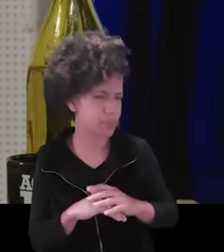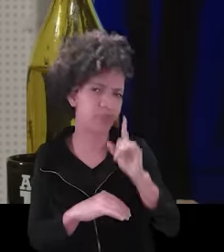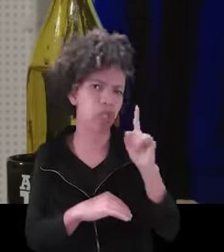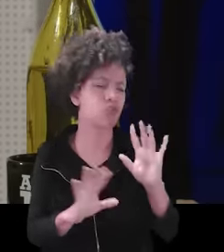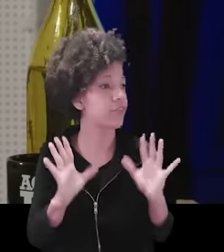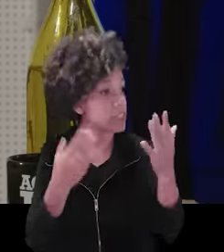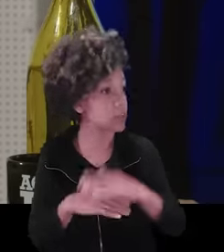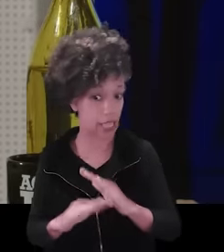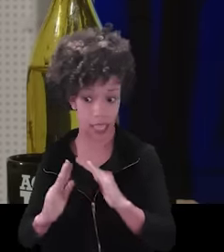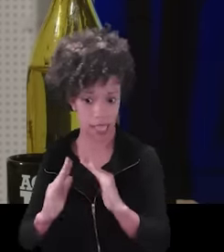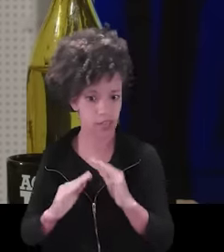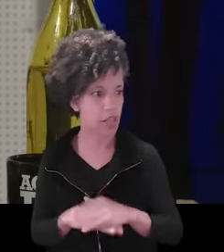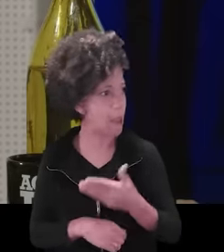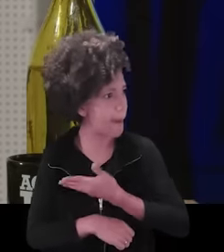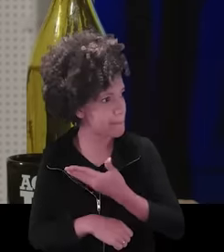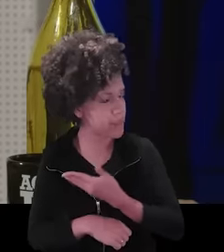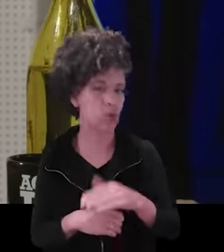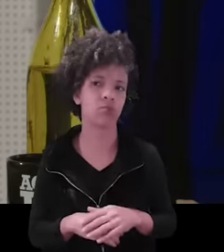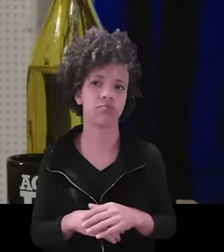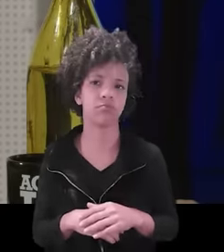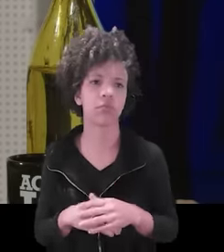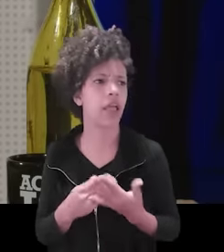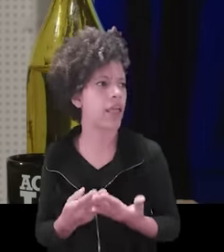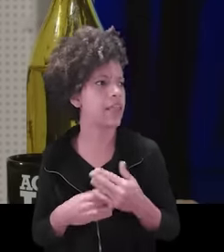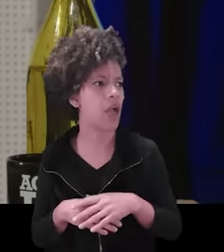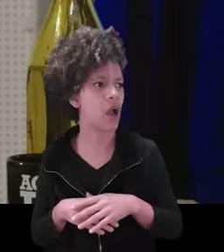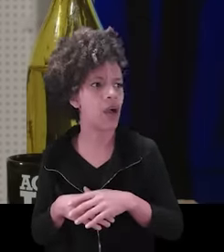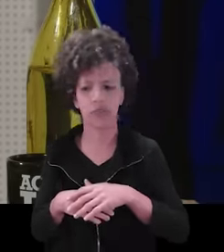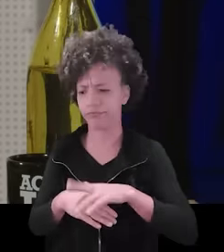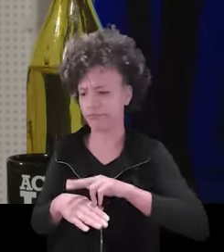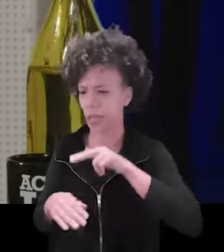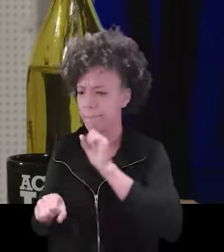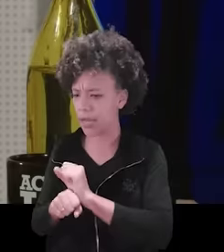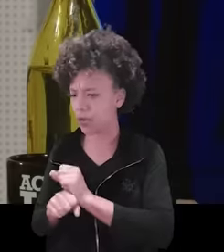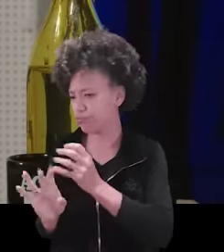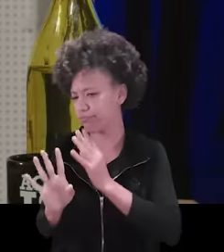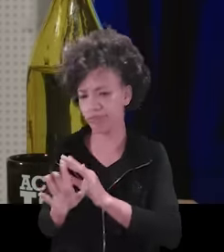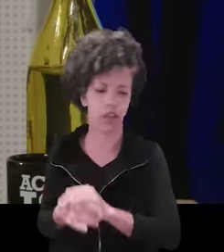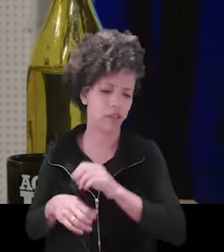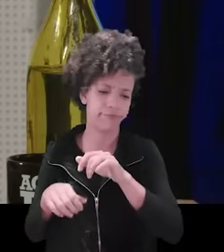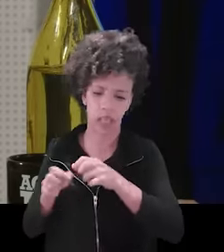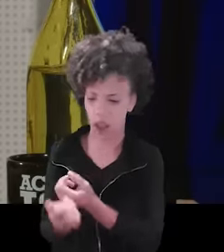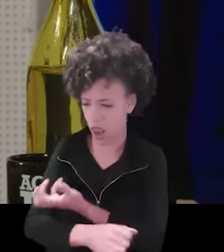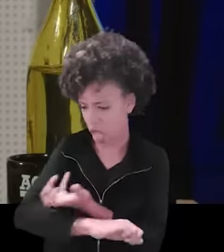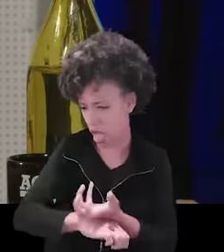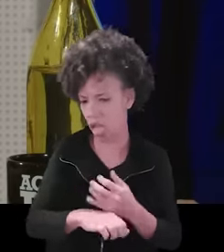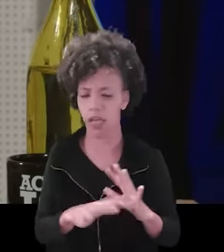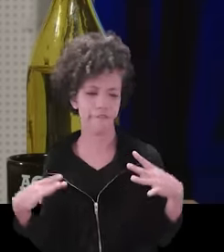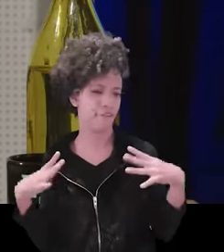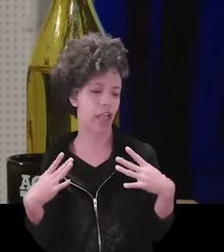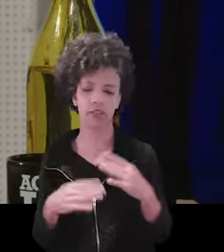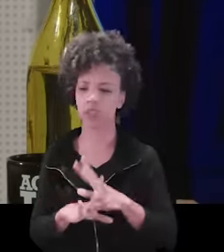muito tempo aí onde eu tô fazendo uma festa em casa foi uns amigos meus aí um painel em cima da Grama outro painel no céu onde tudo Brasileiro né e